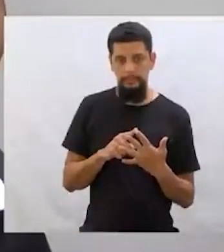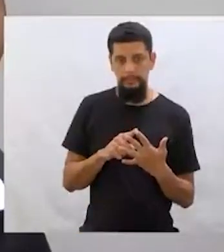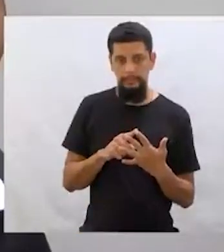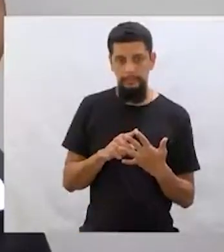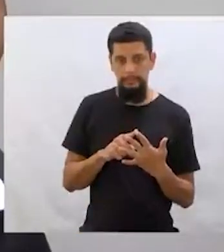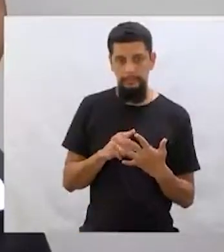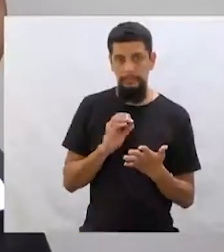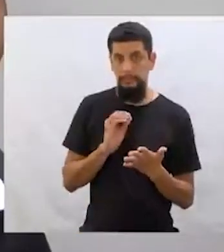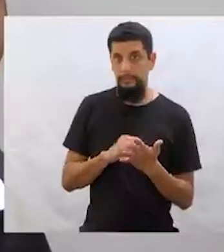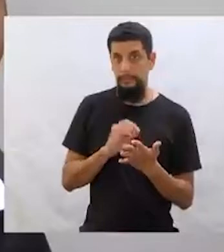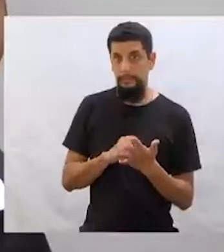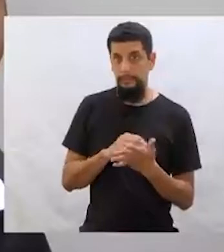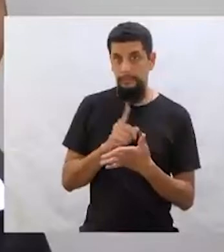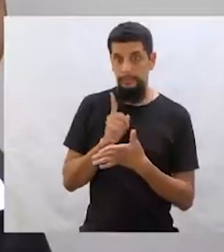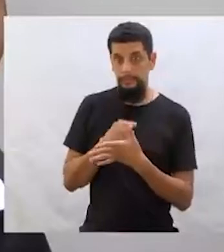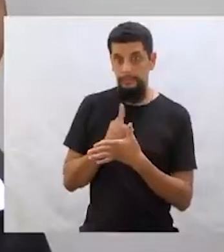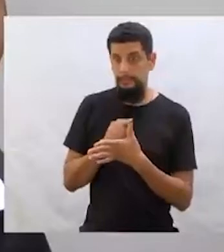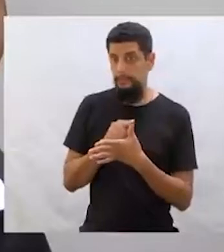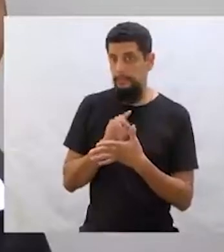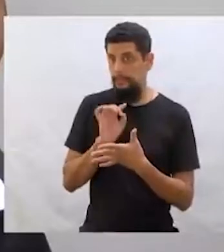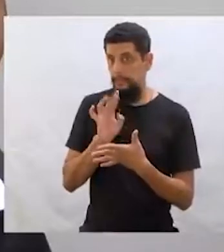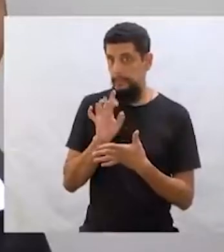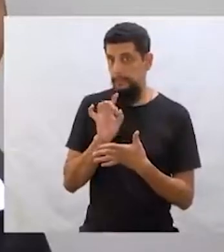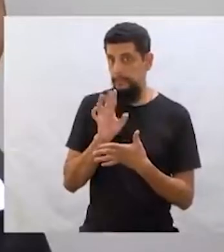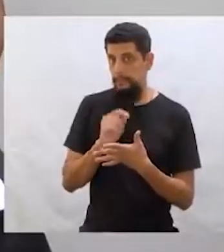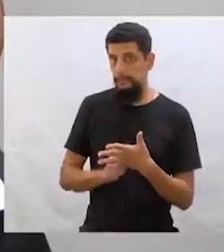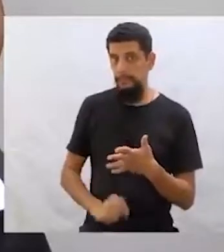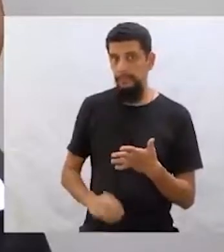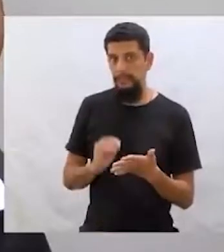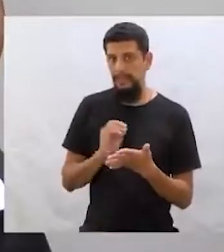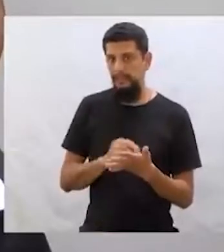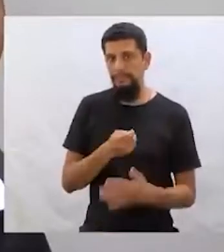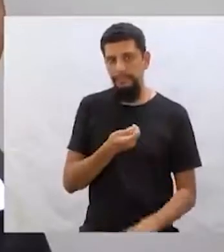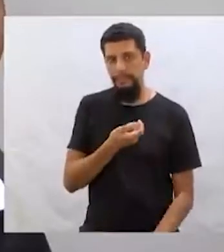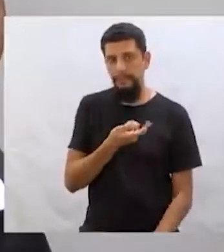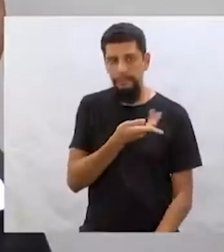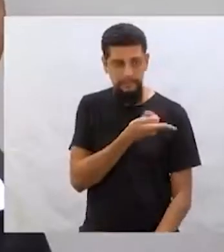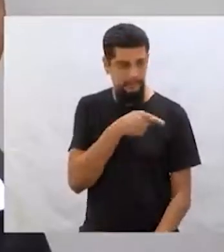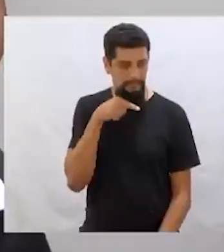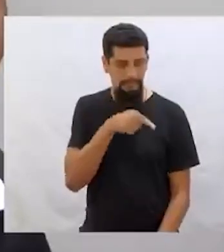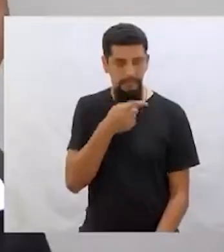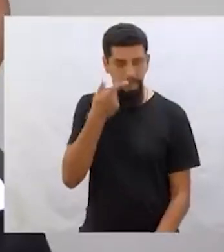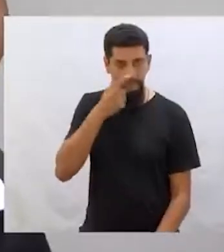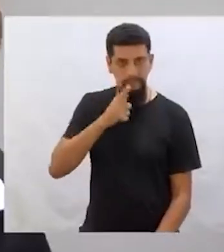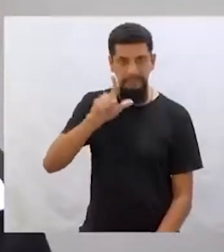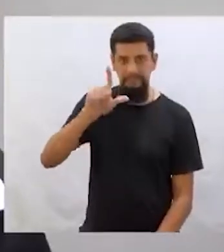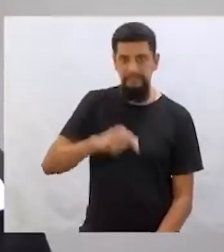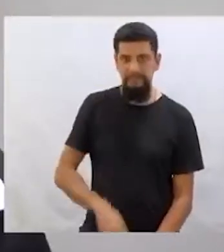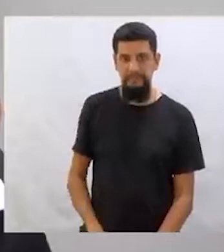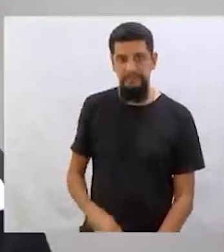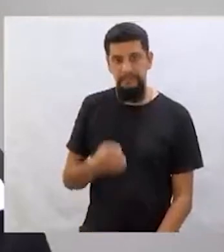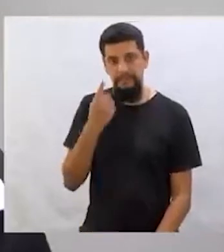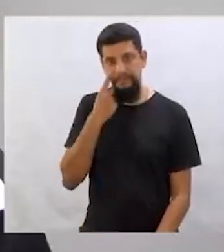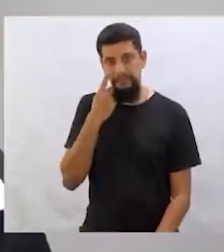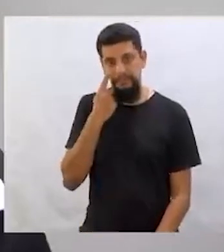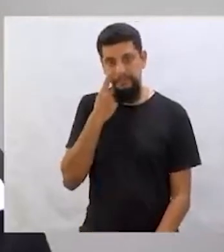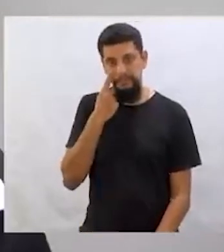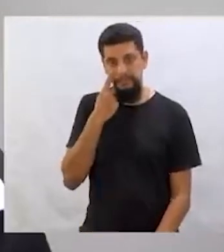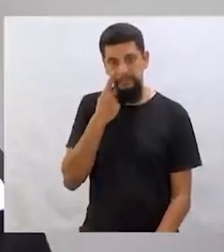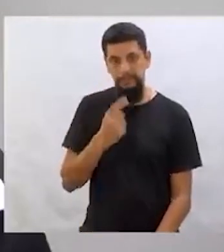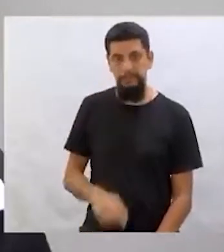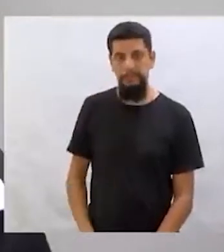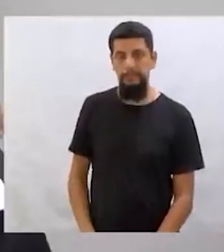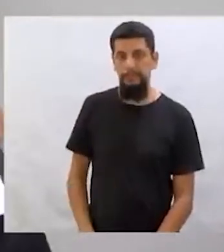1, 2, 3. Falta só um para eu terminar a minha mão, hein? Falta pouquinho para você ganhar, hein? Vamos ver, no meu vou